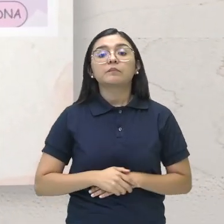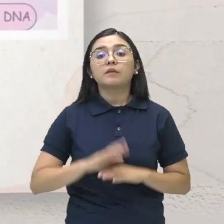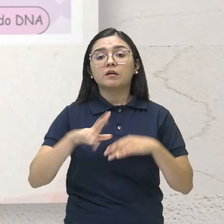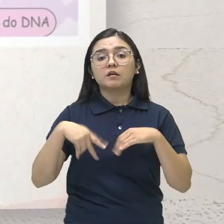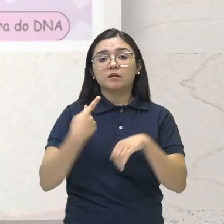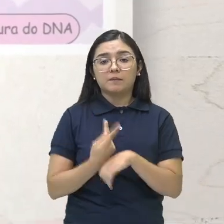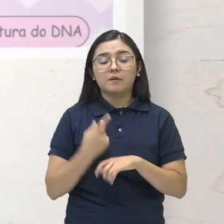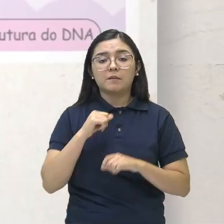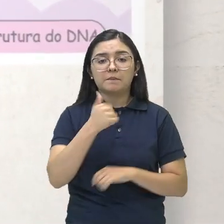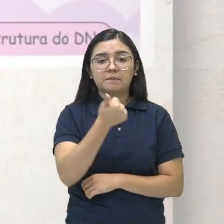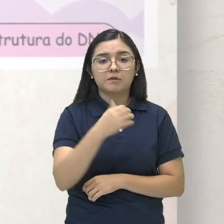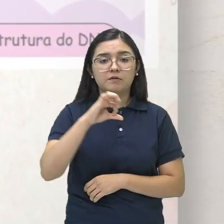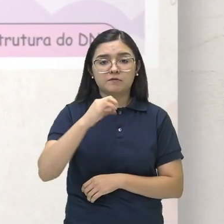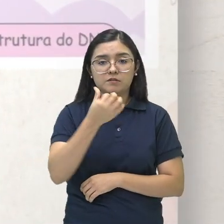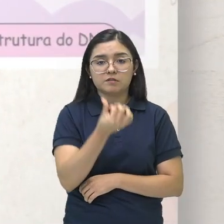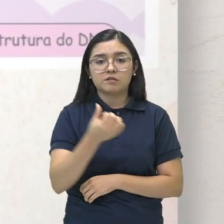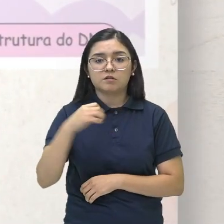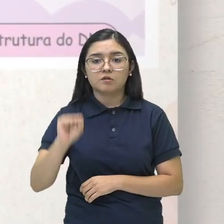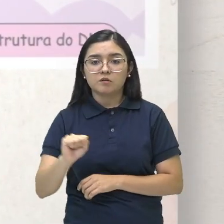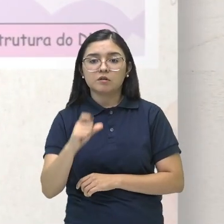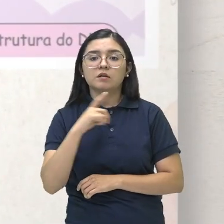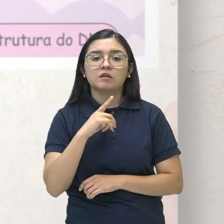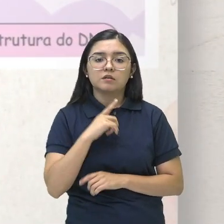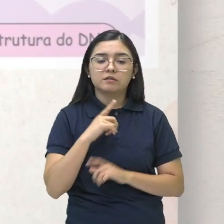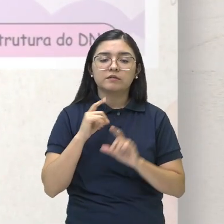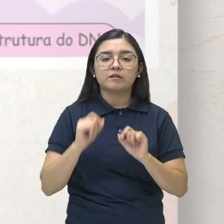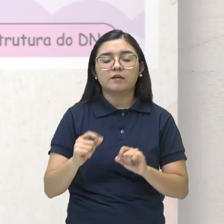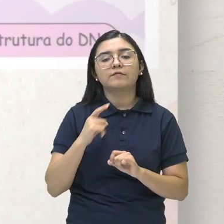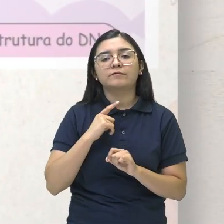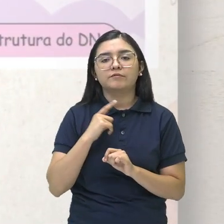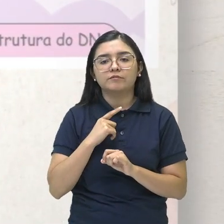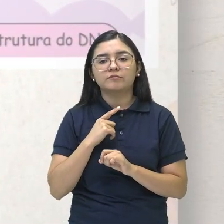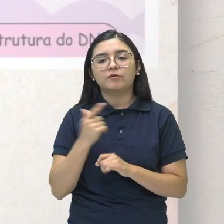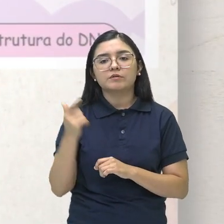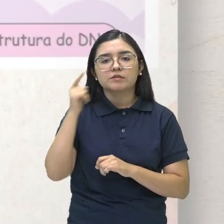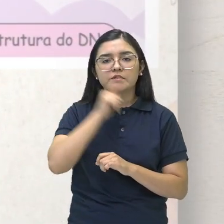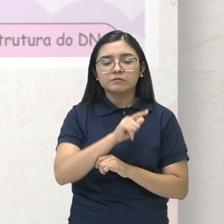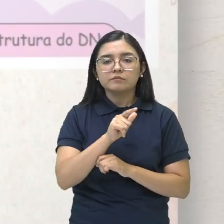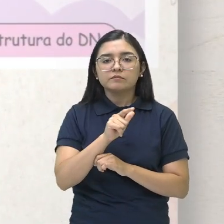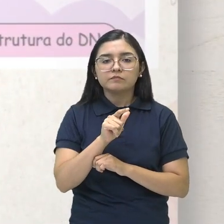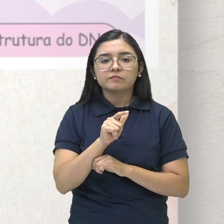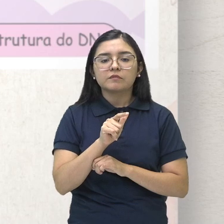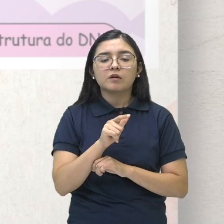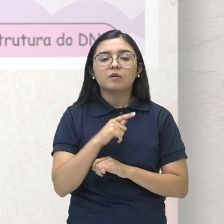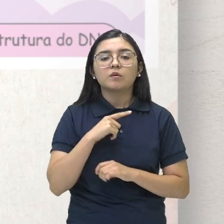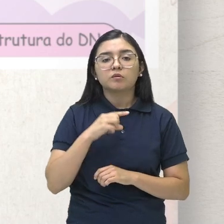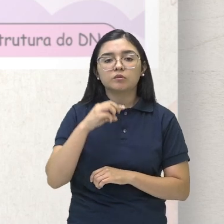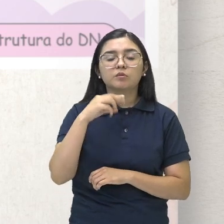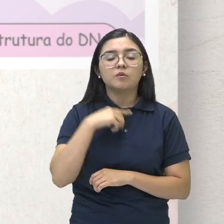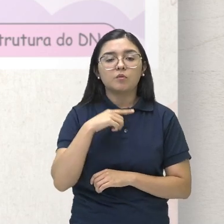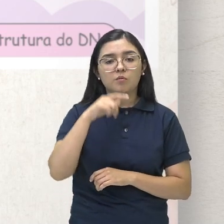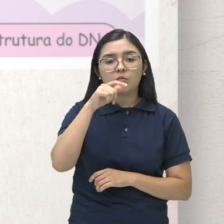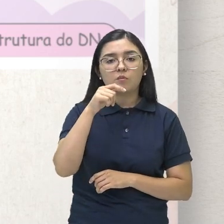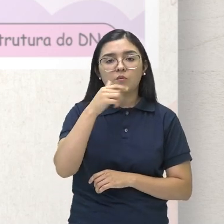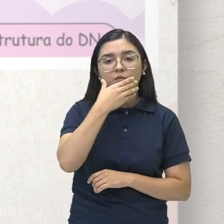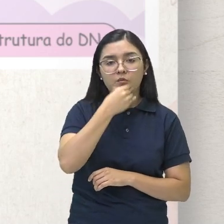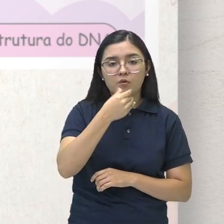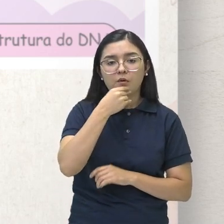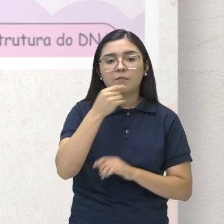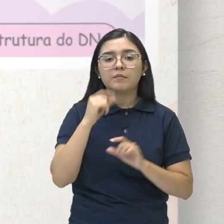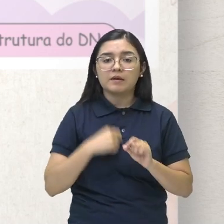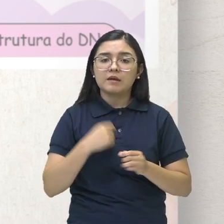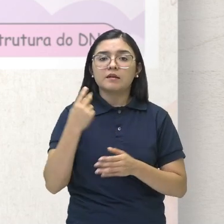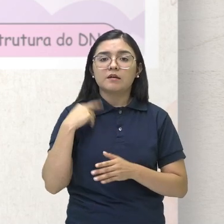em 1968 que ela recebeu os devidos créditos, quando Watson confessa no livro intitulado